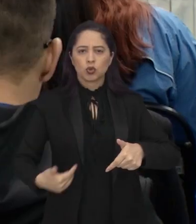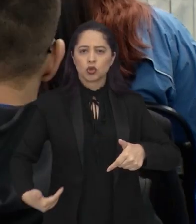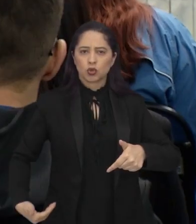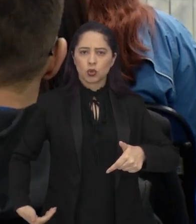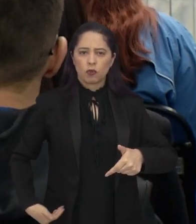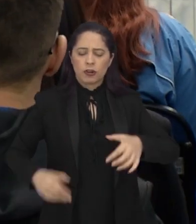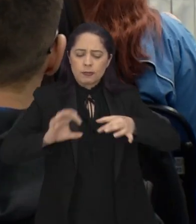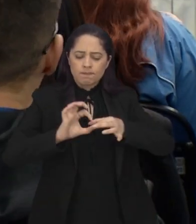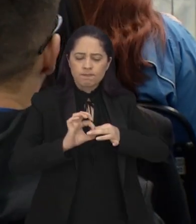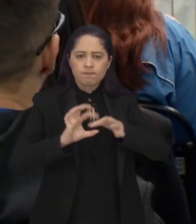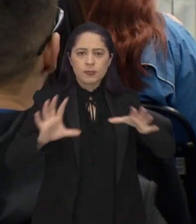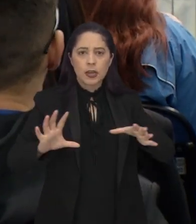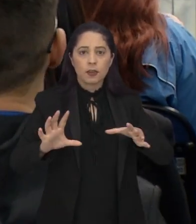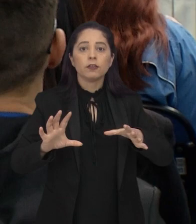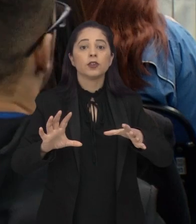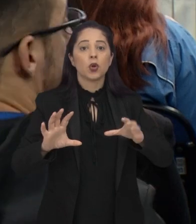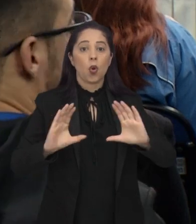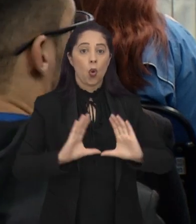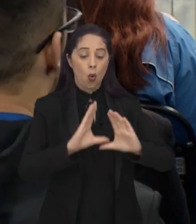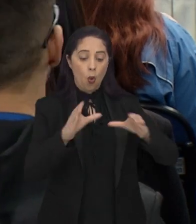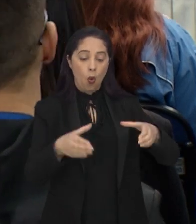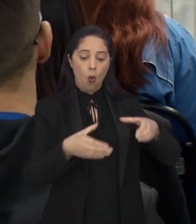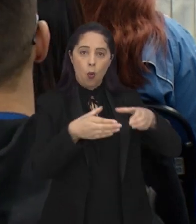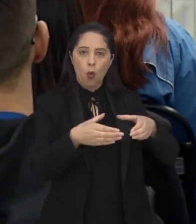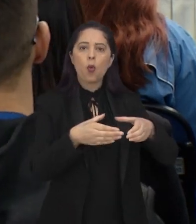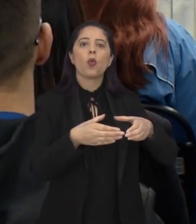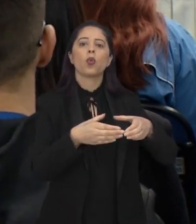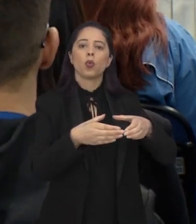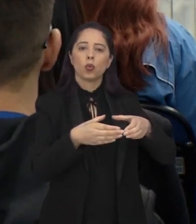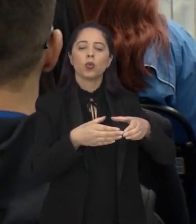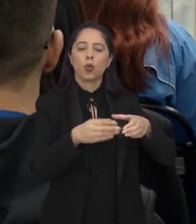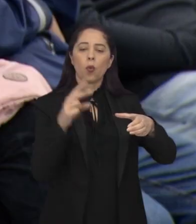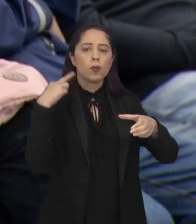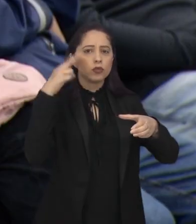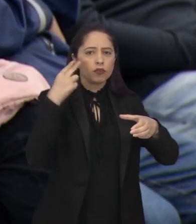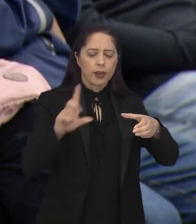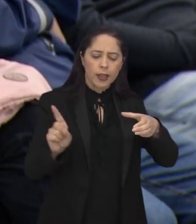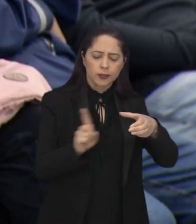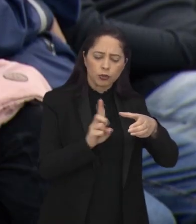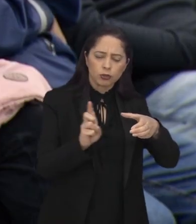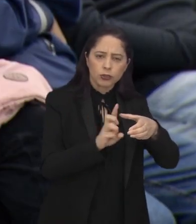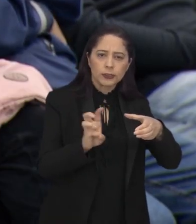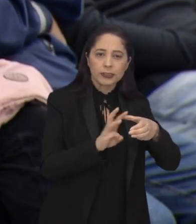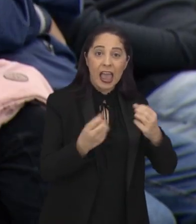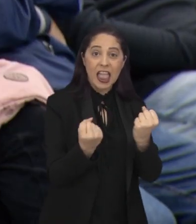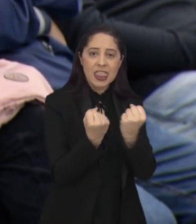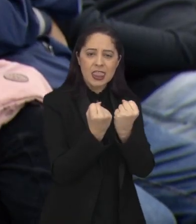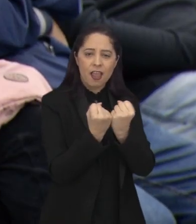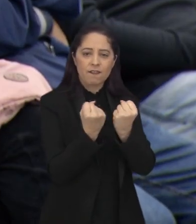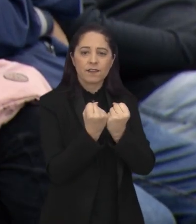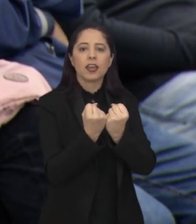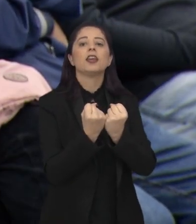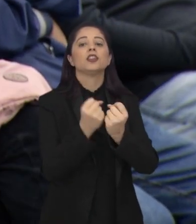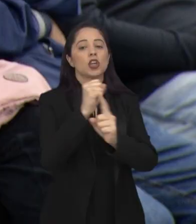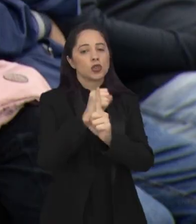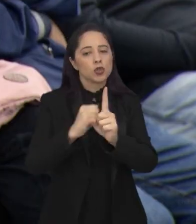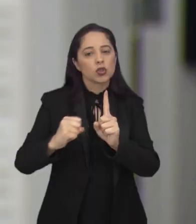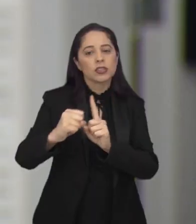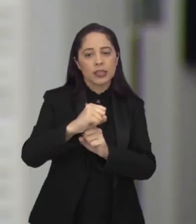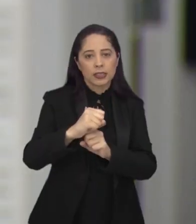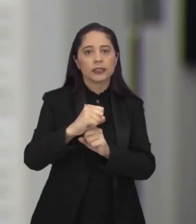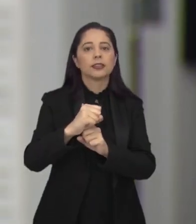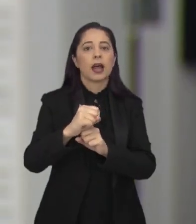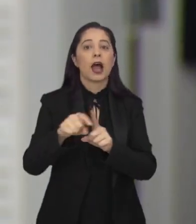públicas e promover debates, as frentes parlamentares exercem um papel muito importante para entender os problemas da